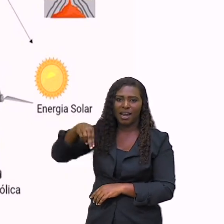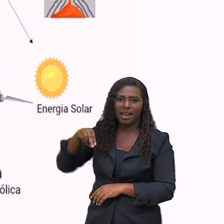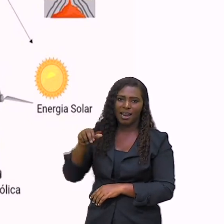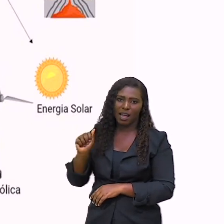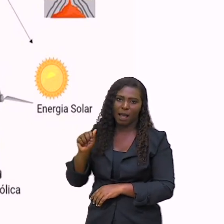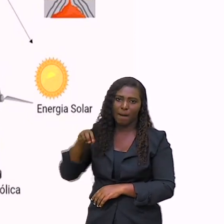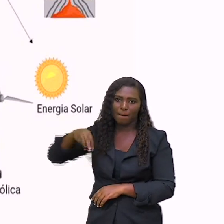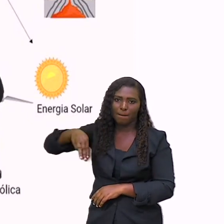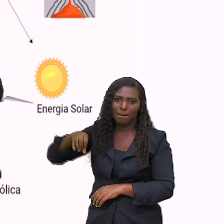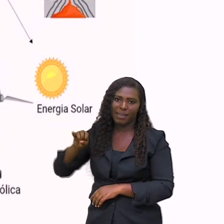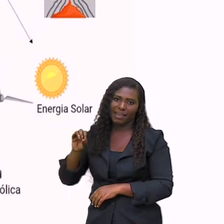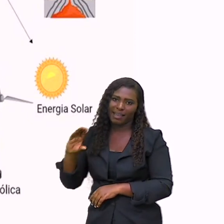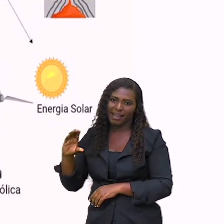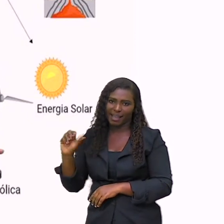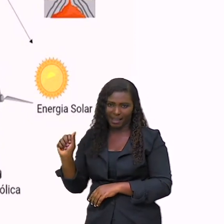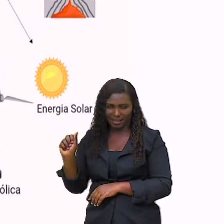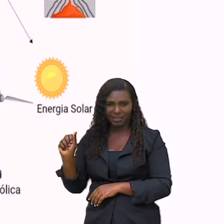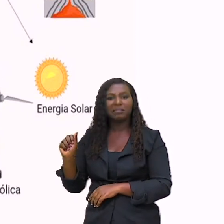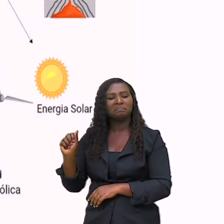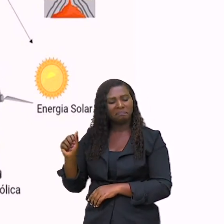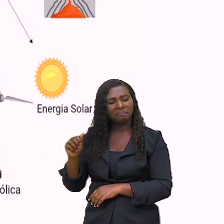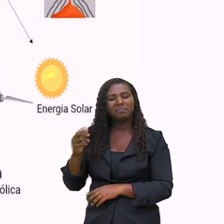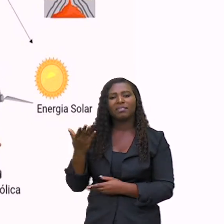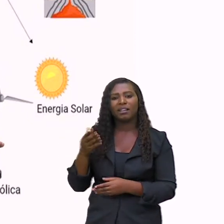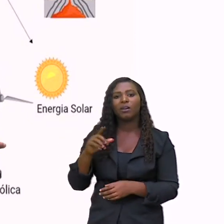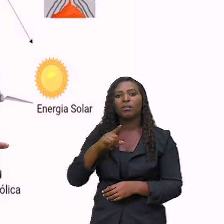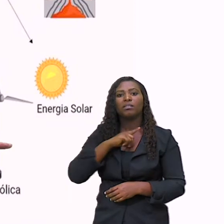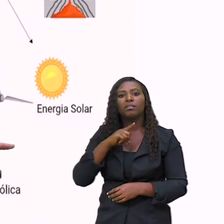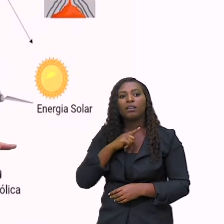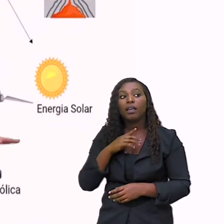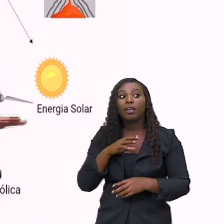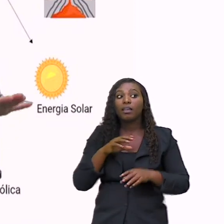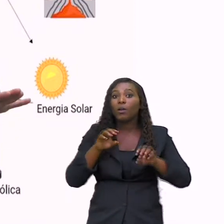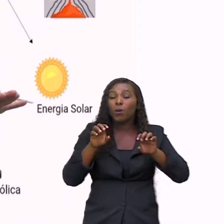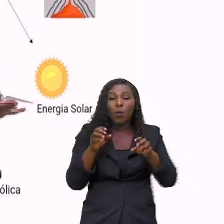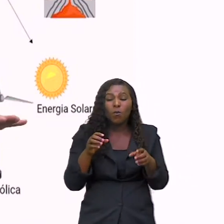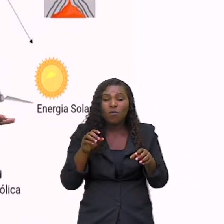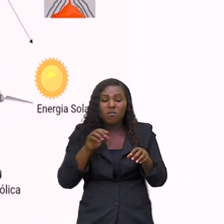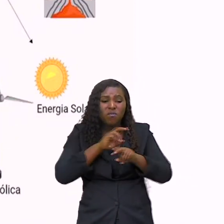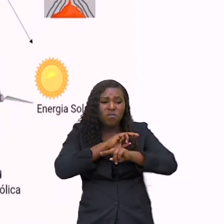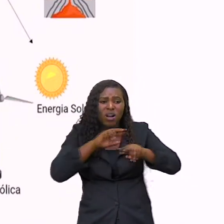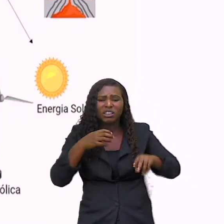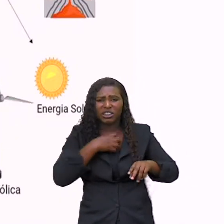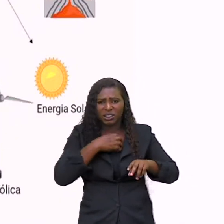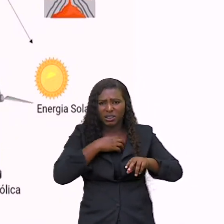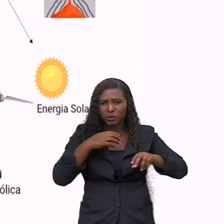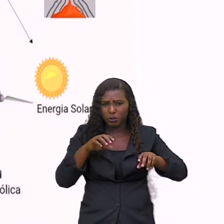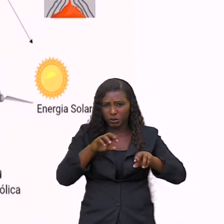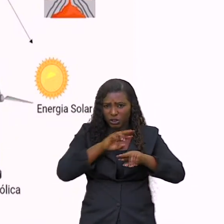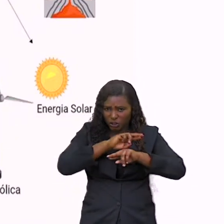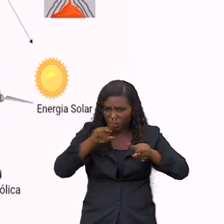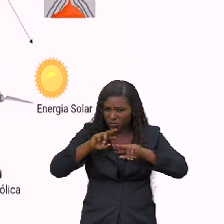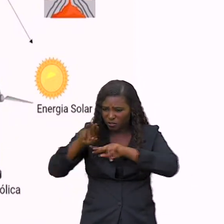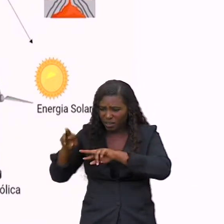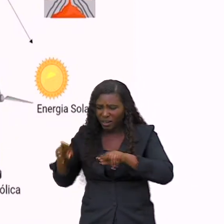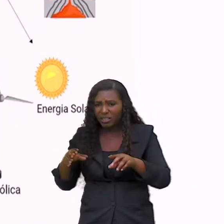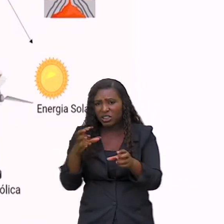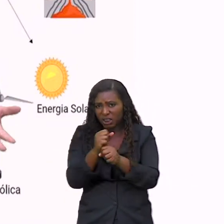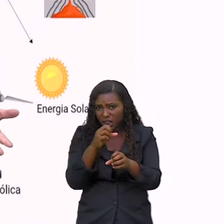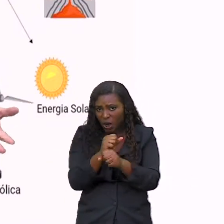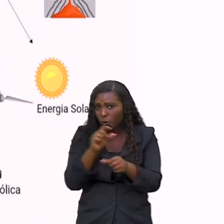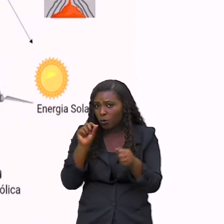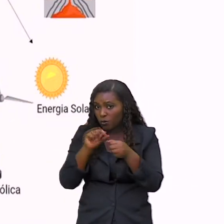calor. Existem outras formas de calcular-se o modo da energia térmica de um corpo para o caso